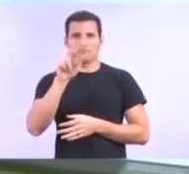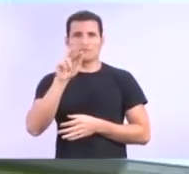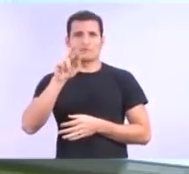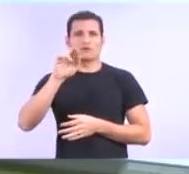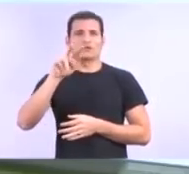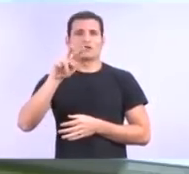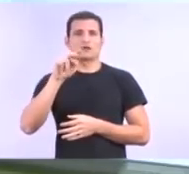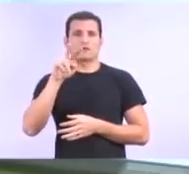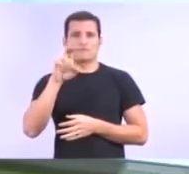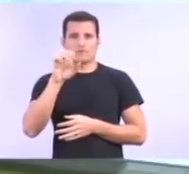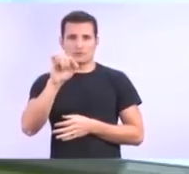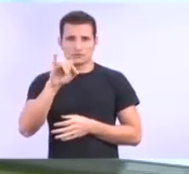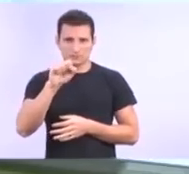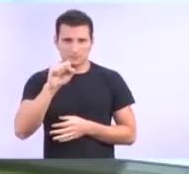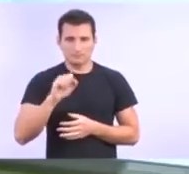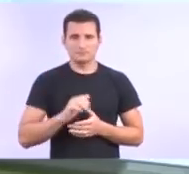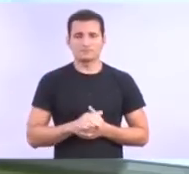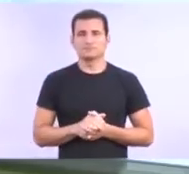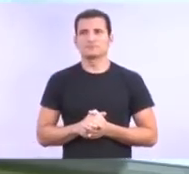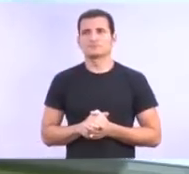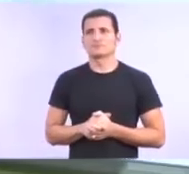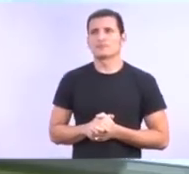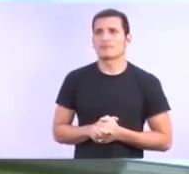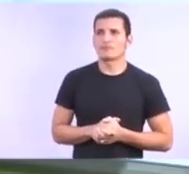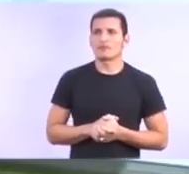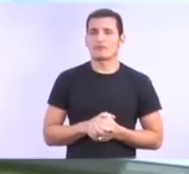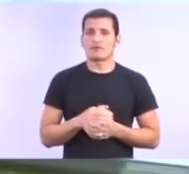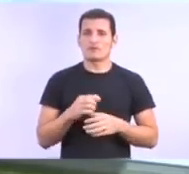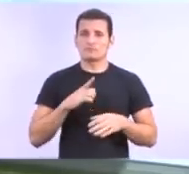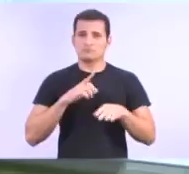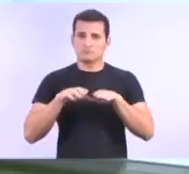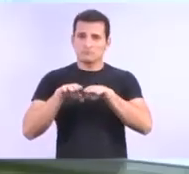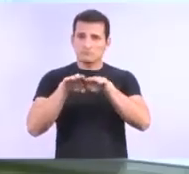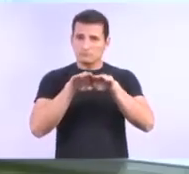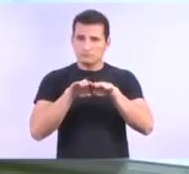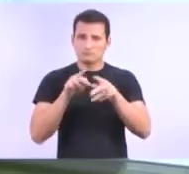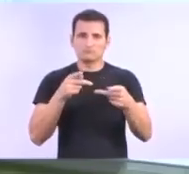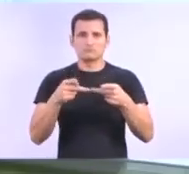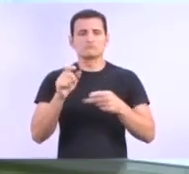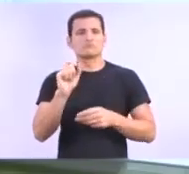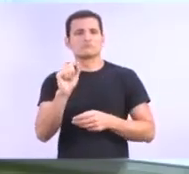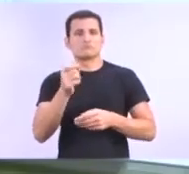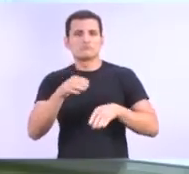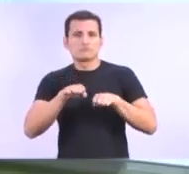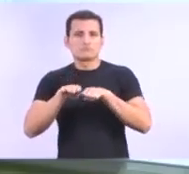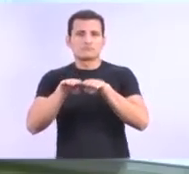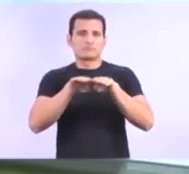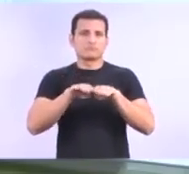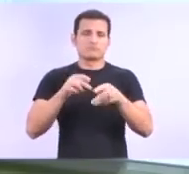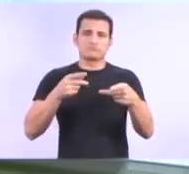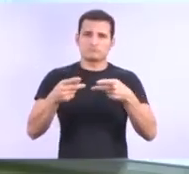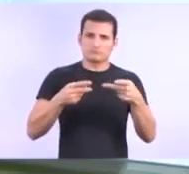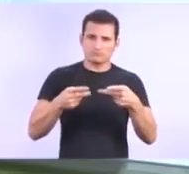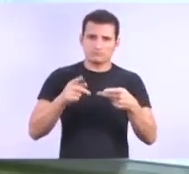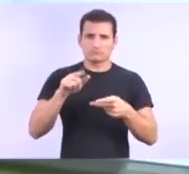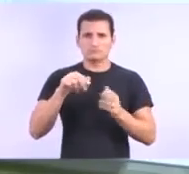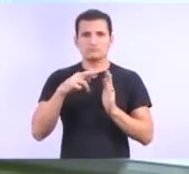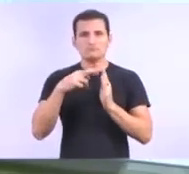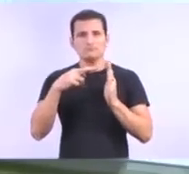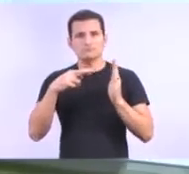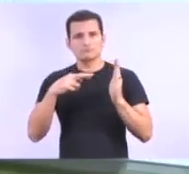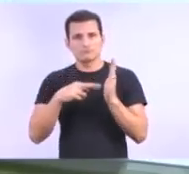classe. Perfeito até aí. Mas existe um padrão de projeto. O que é padrão de projeto? Padrão de projeto é regras que